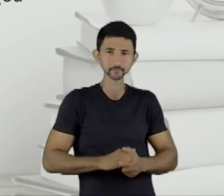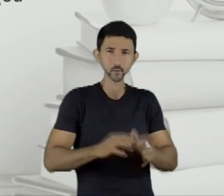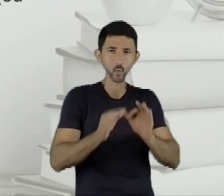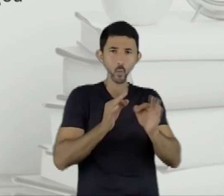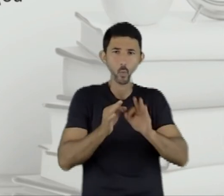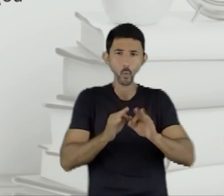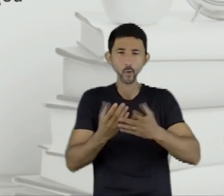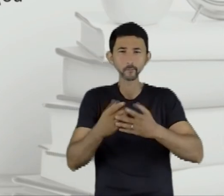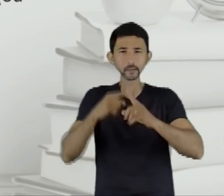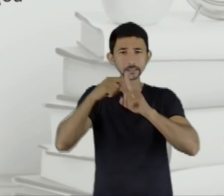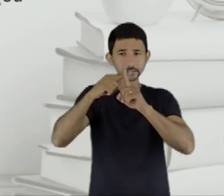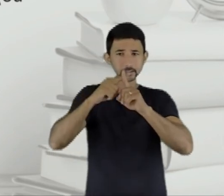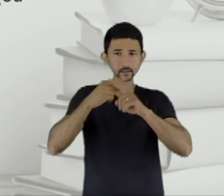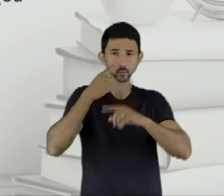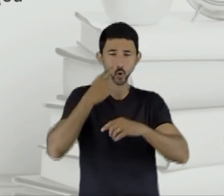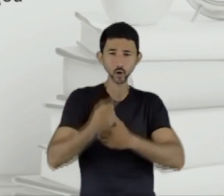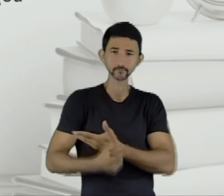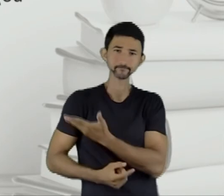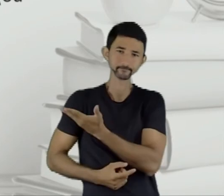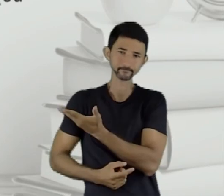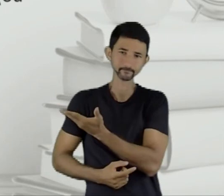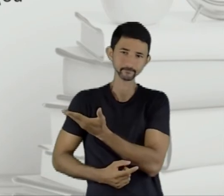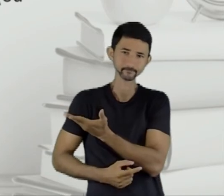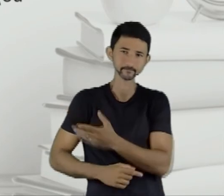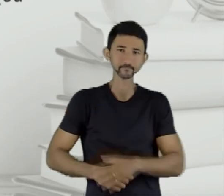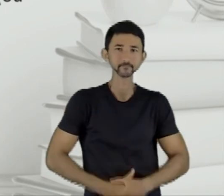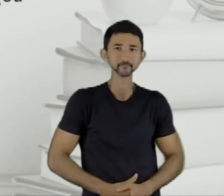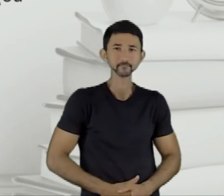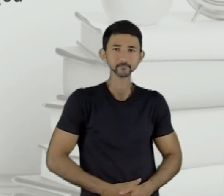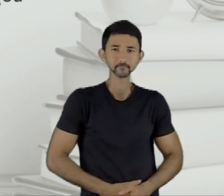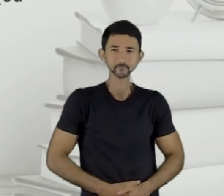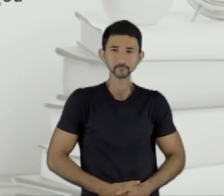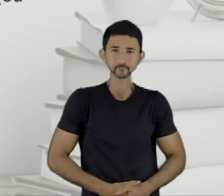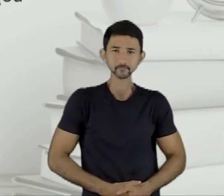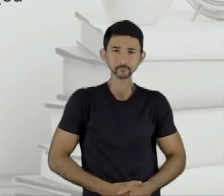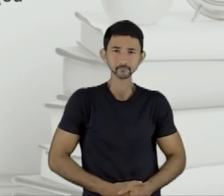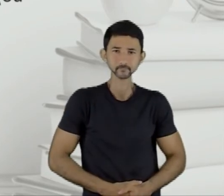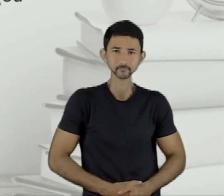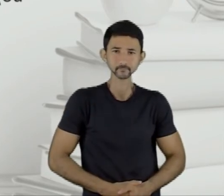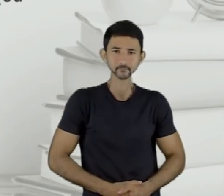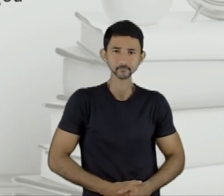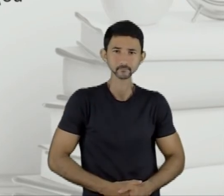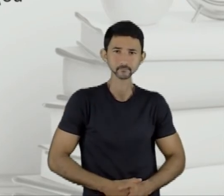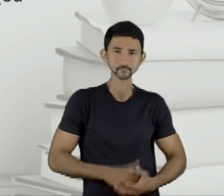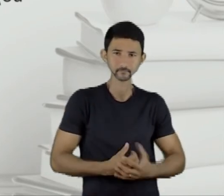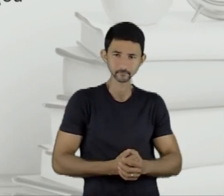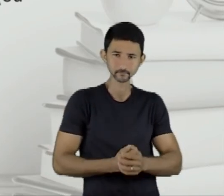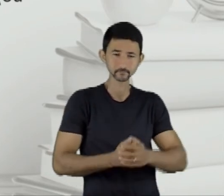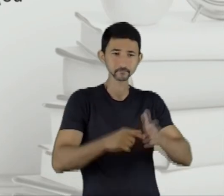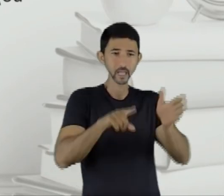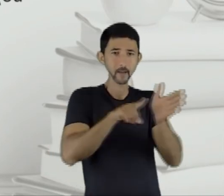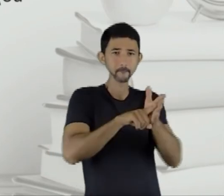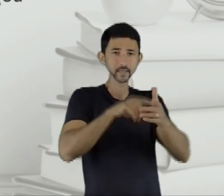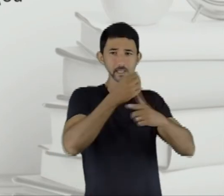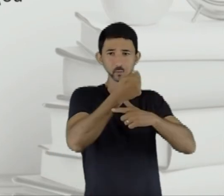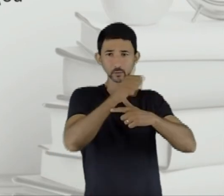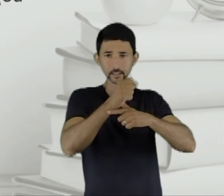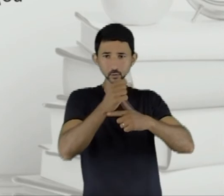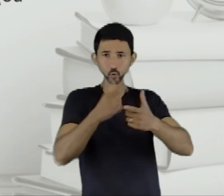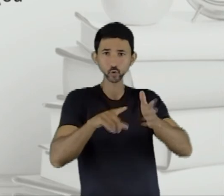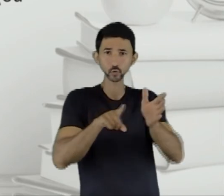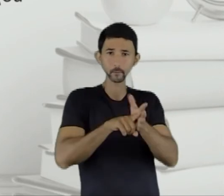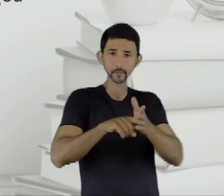uma adição. Preserva-se o sinal, como a gente vê em uma das regras, não é? Menos 18, menos 5, menos